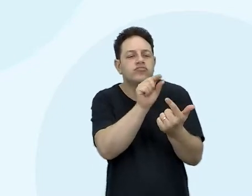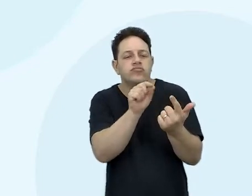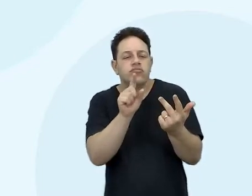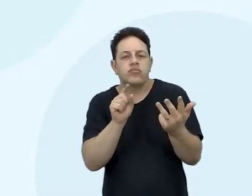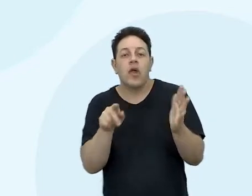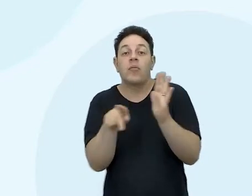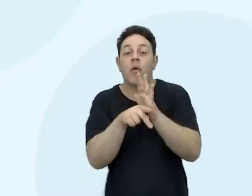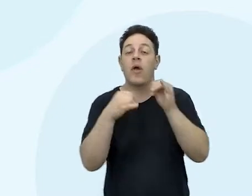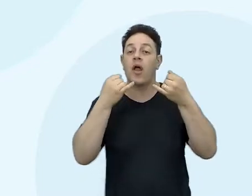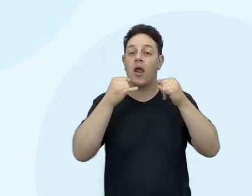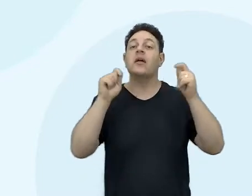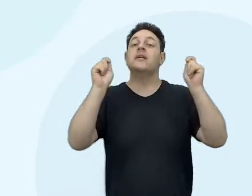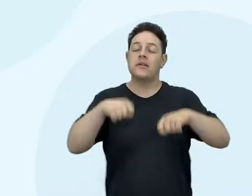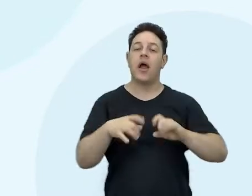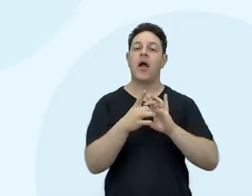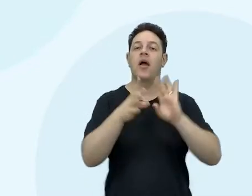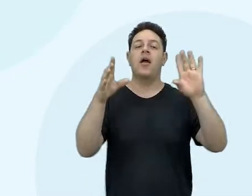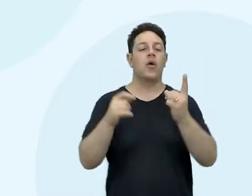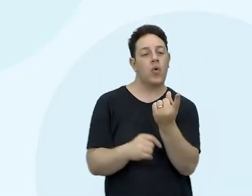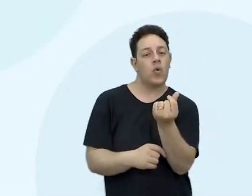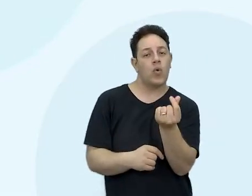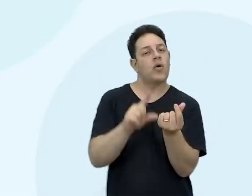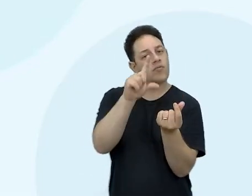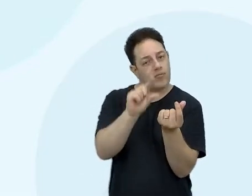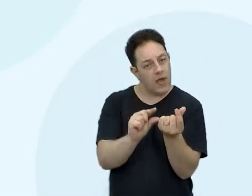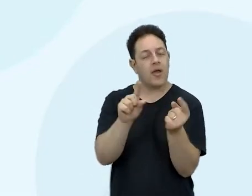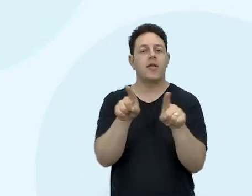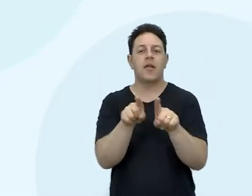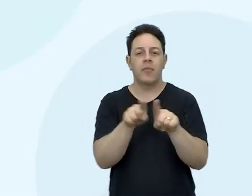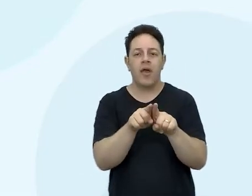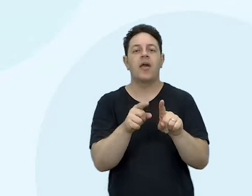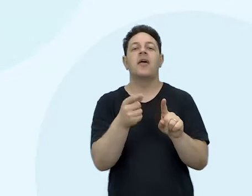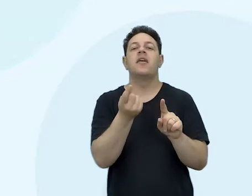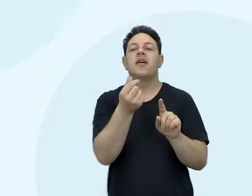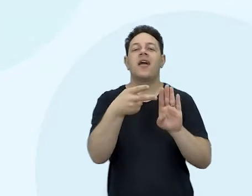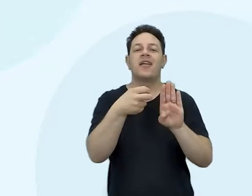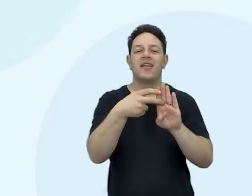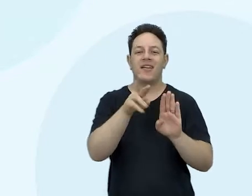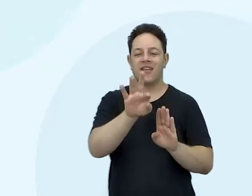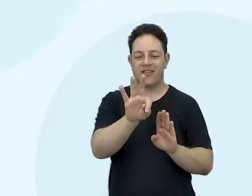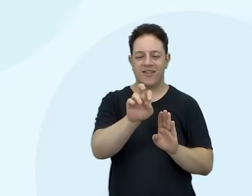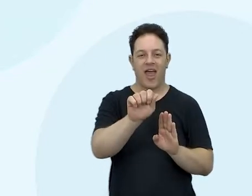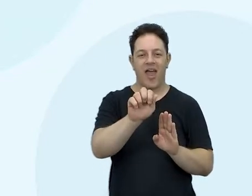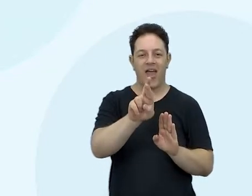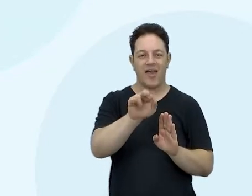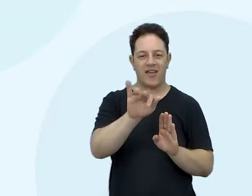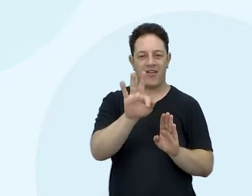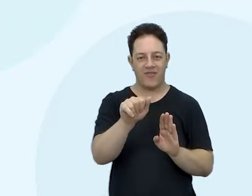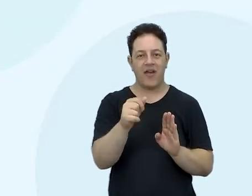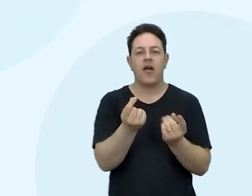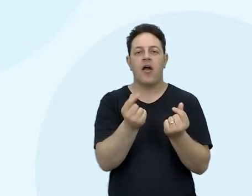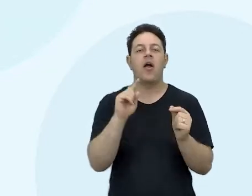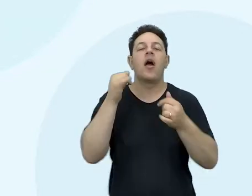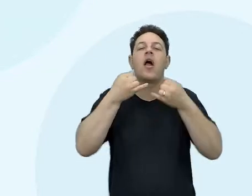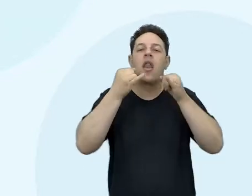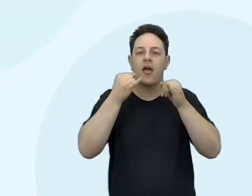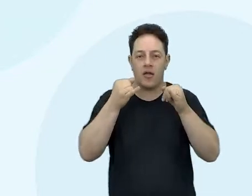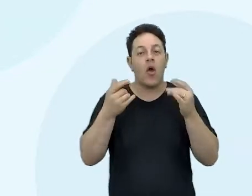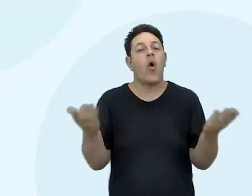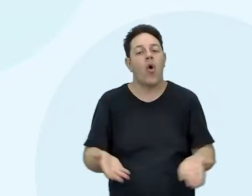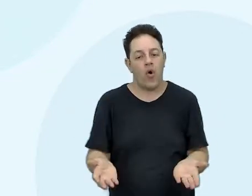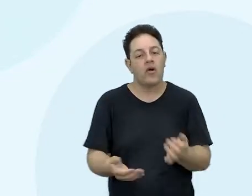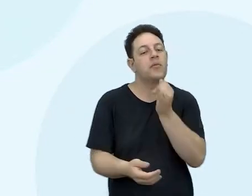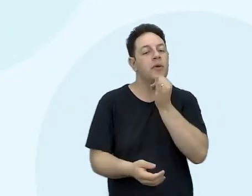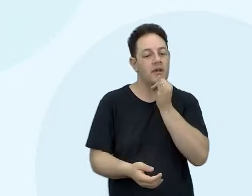energéticas que permita um custo menor na tarifa de consumo elétrico, comparada à concessionária atual. Eu estou usando